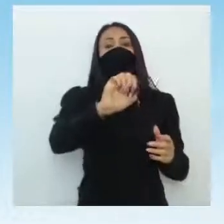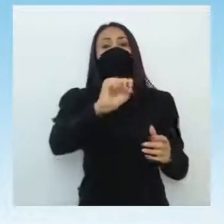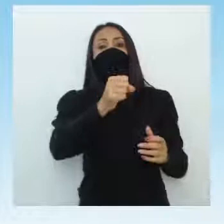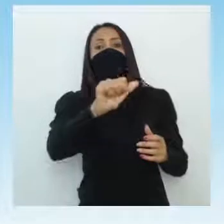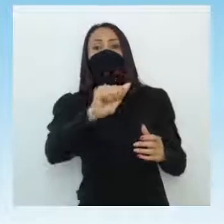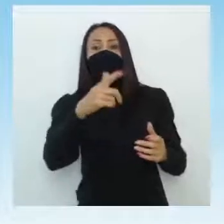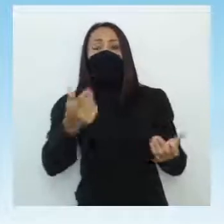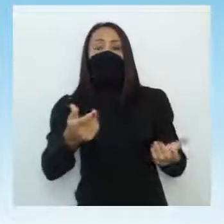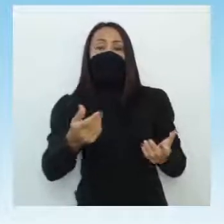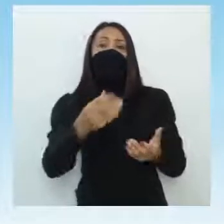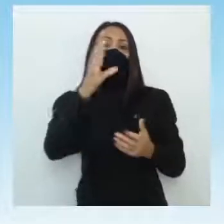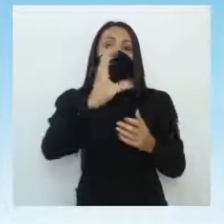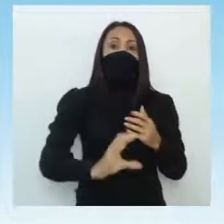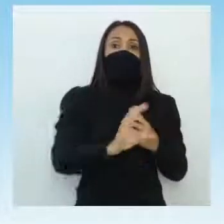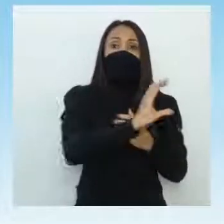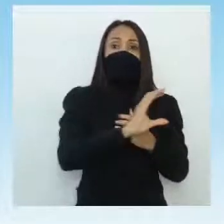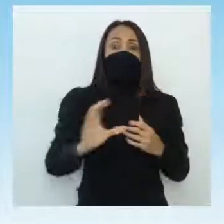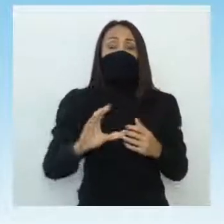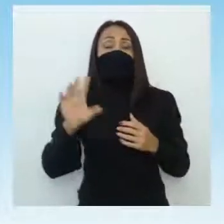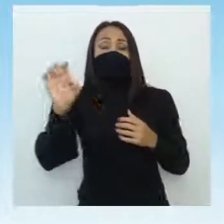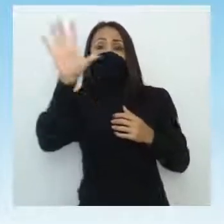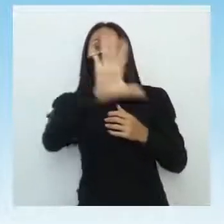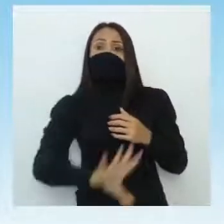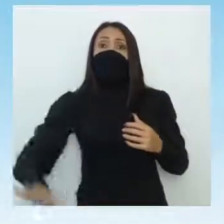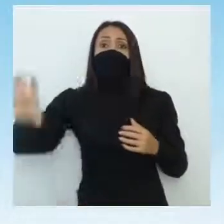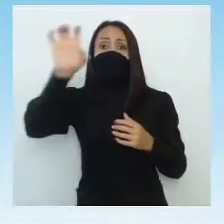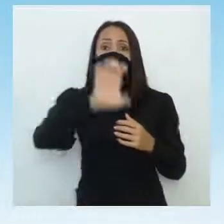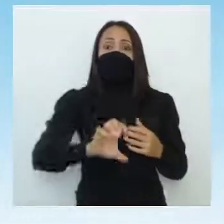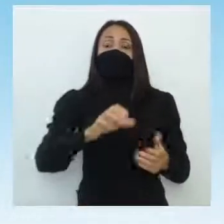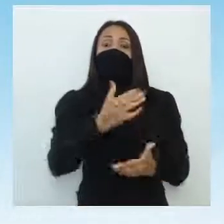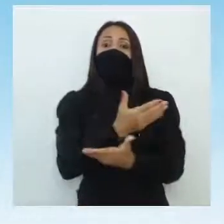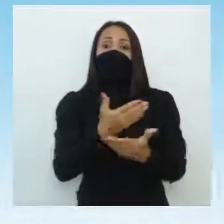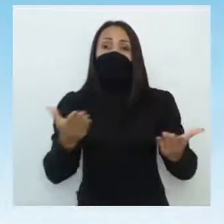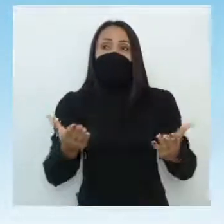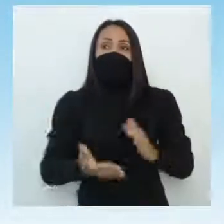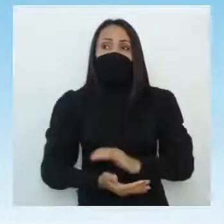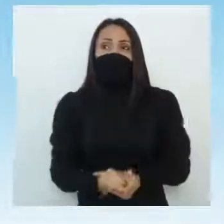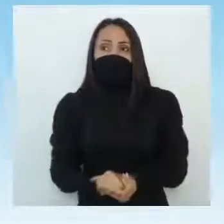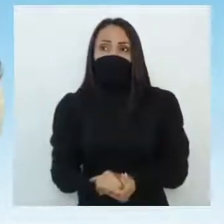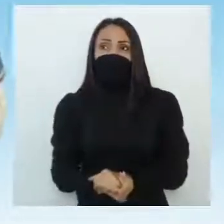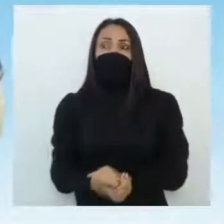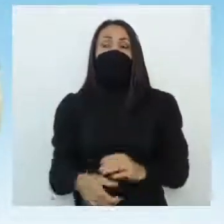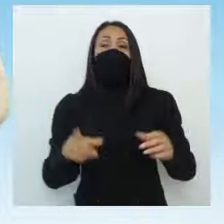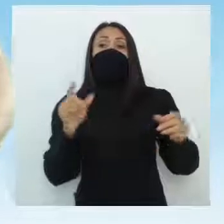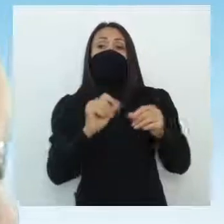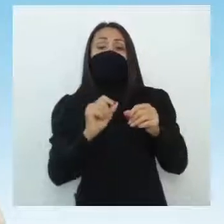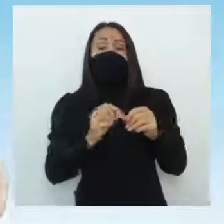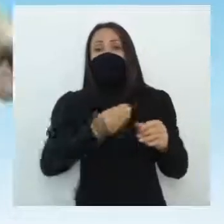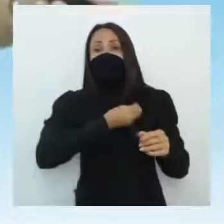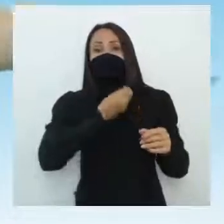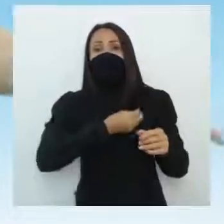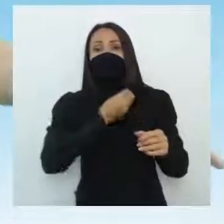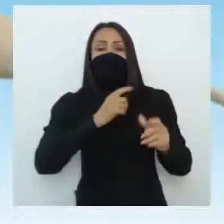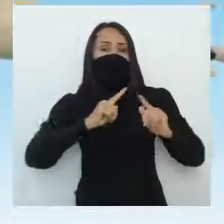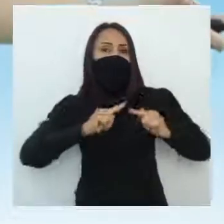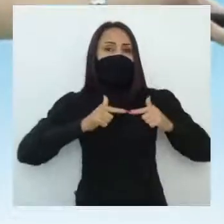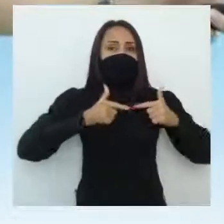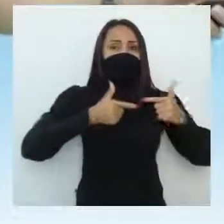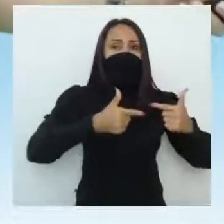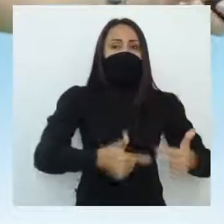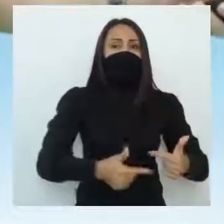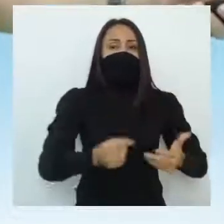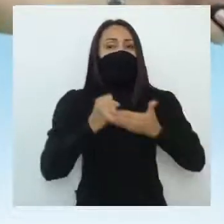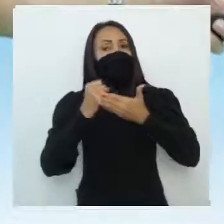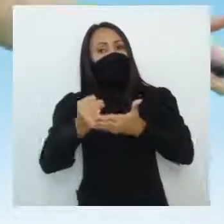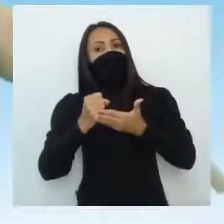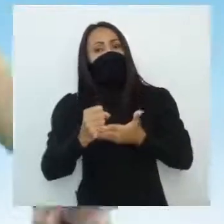freira católica, uma europeia da Albânia, Macedônia, que fez sua vida à luta com os pobres, junto